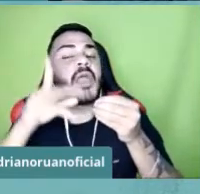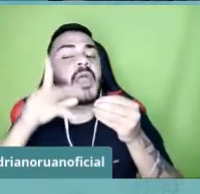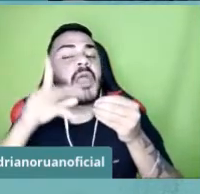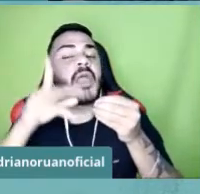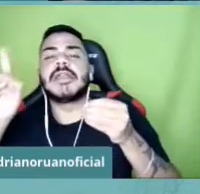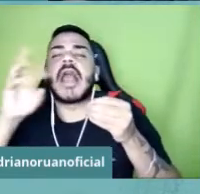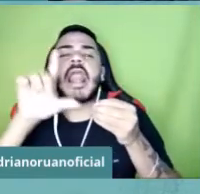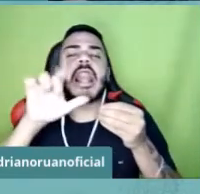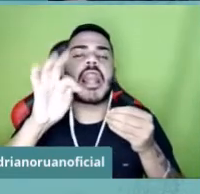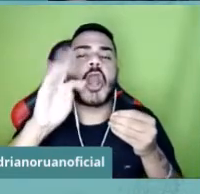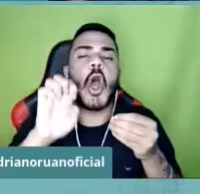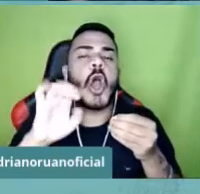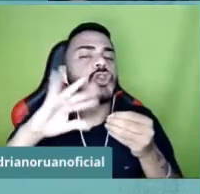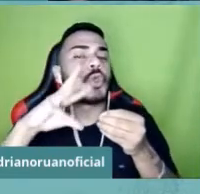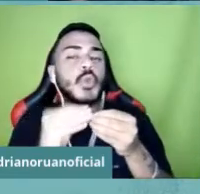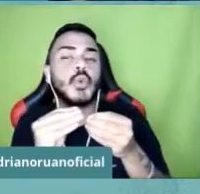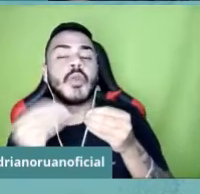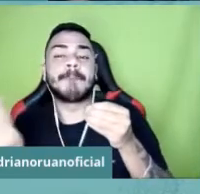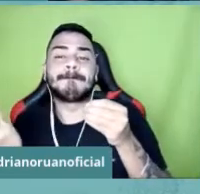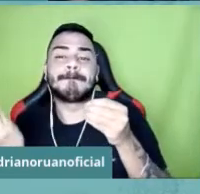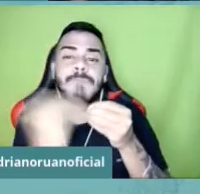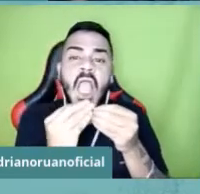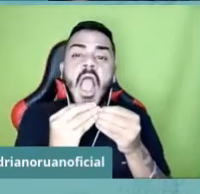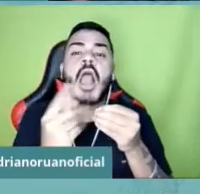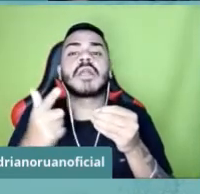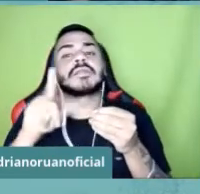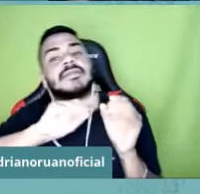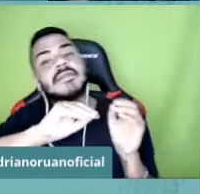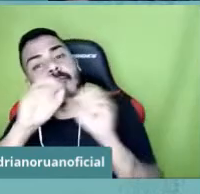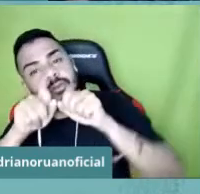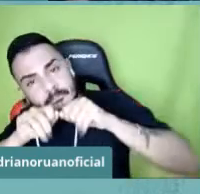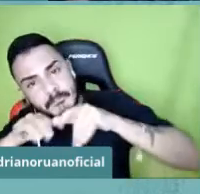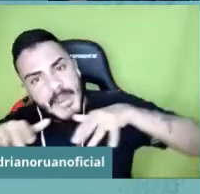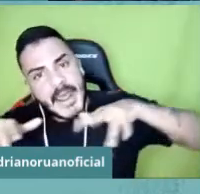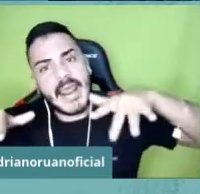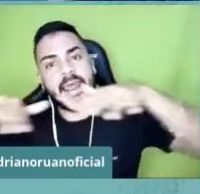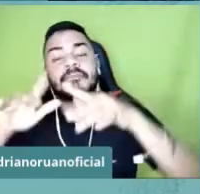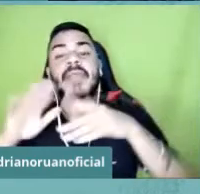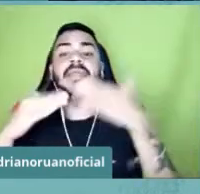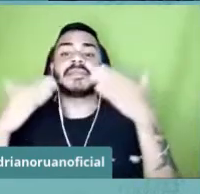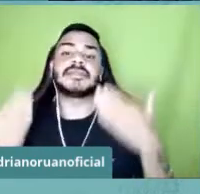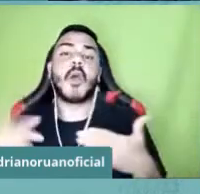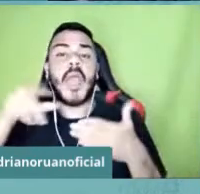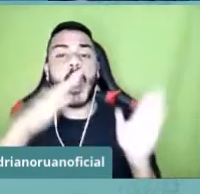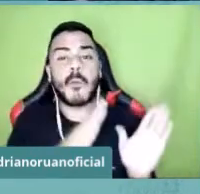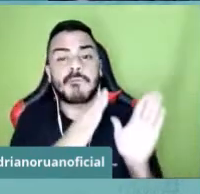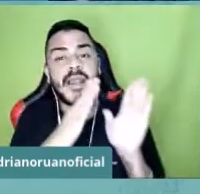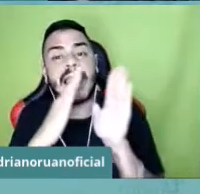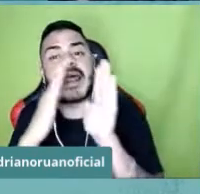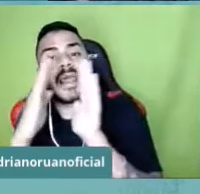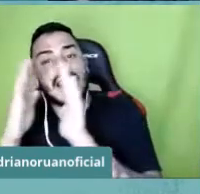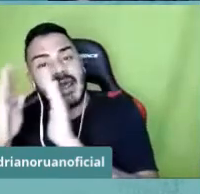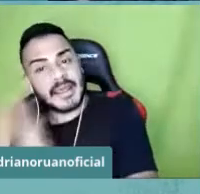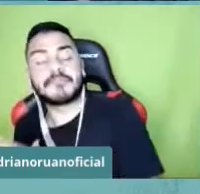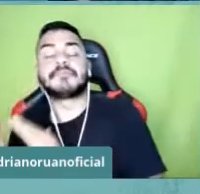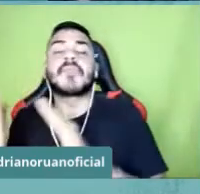e aí ela passa, então, para distribuição. Então, esse é um processo que não aparece tanto, né,